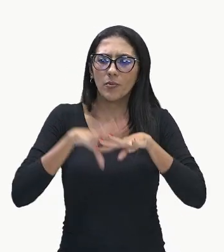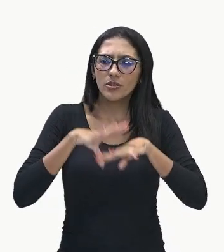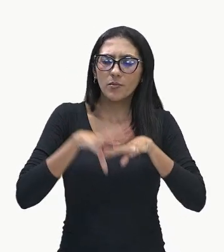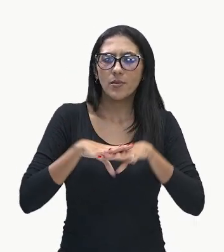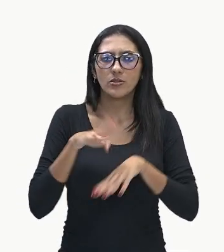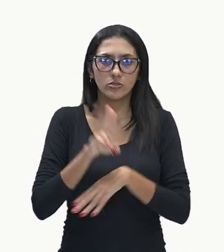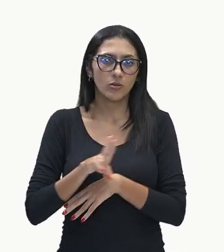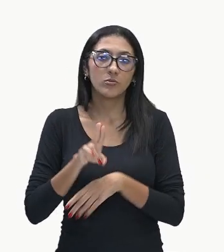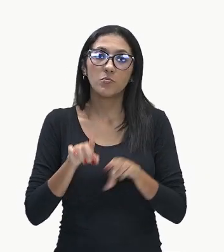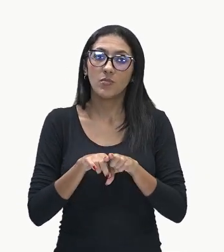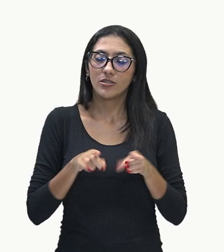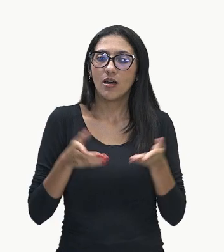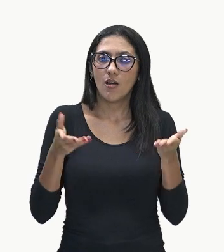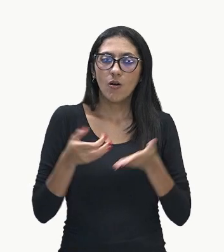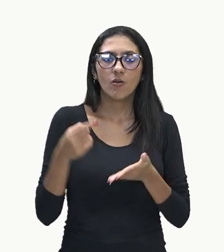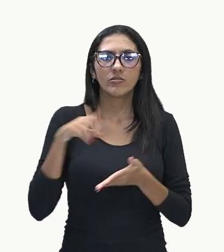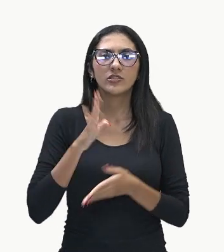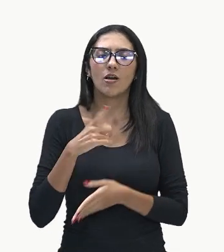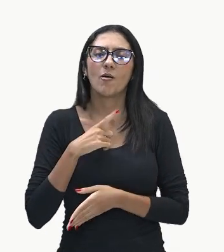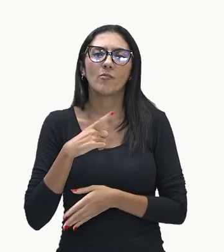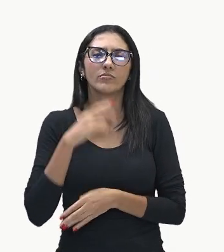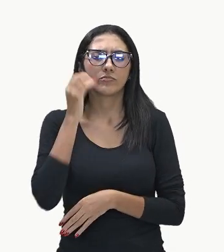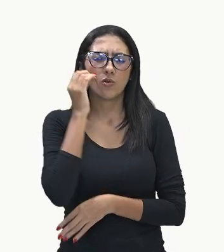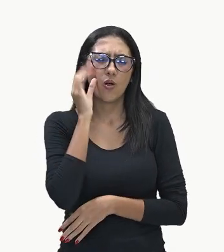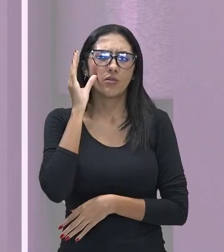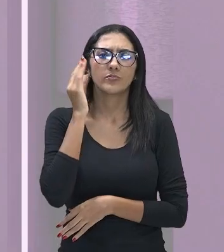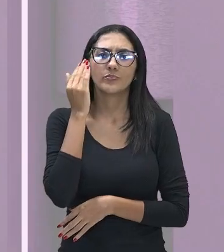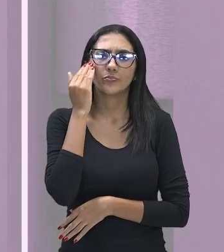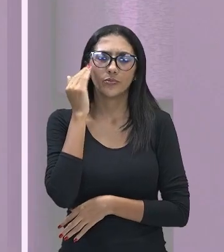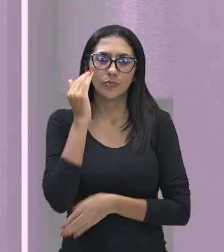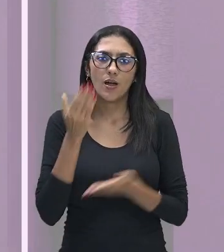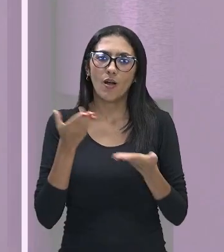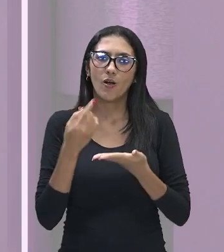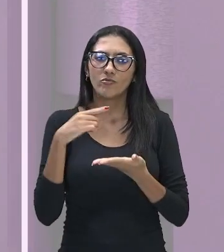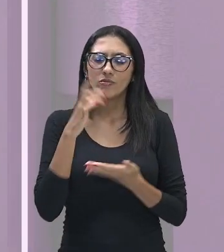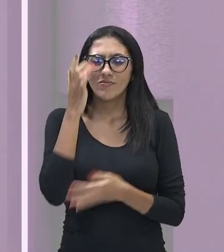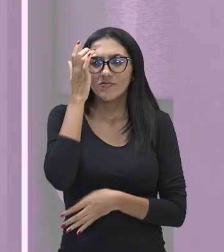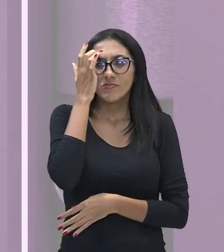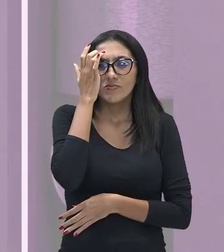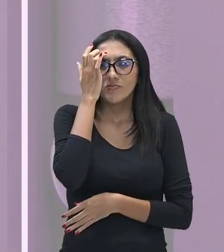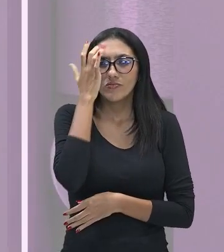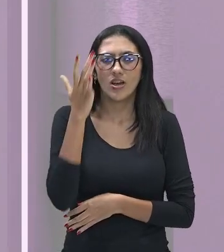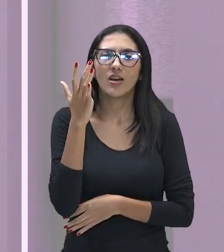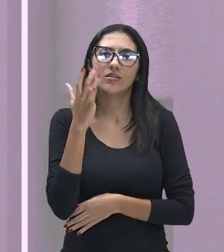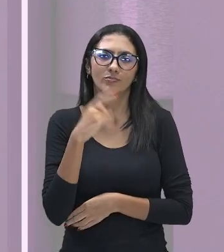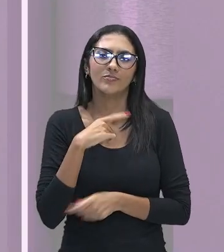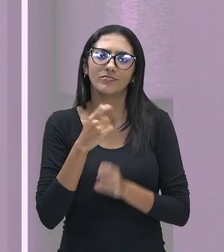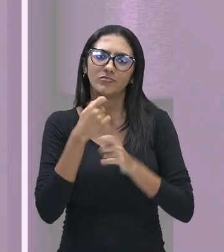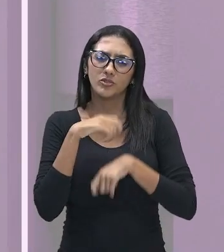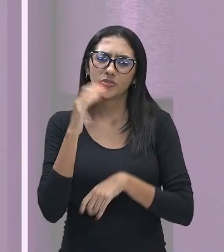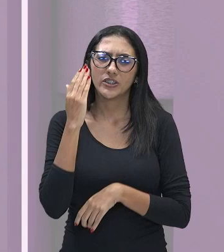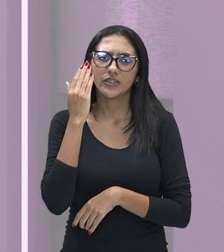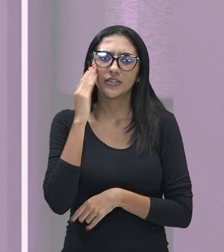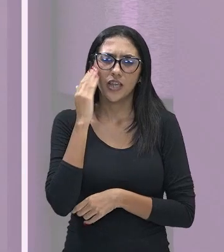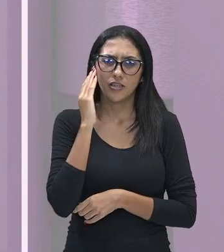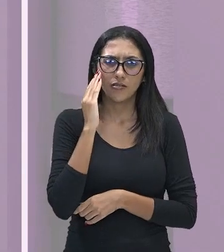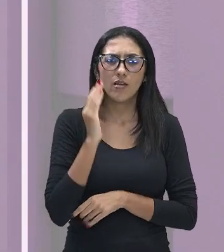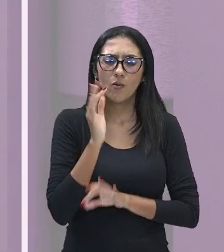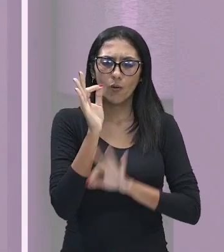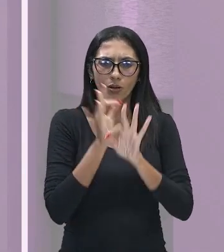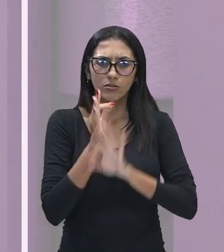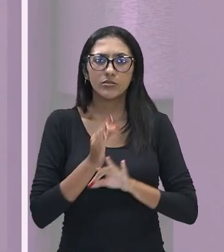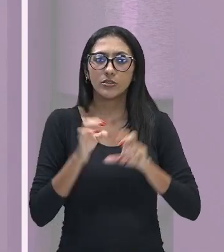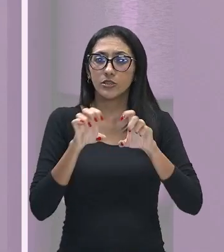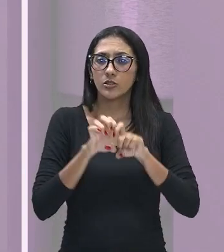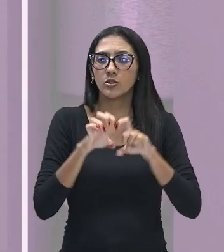agora você já tendo conhecimento, com certeza você vai ter mais facilidade para reconhecer a aplicação aí de equação do